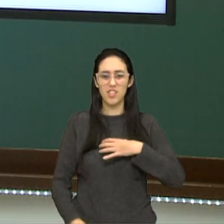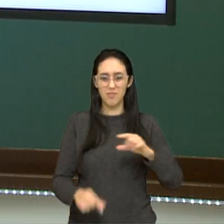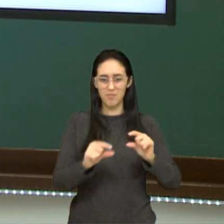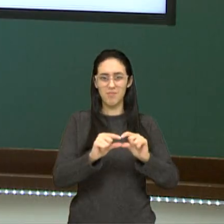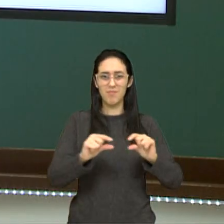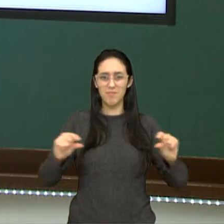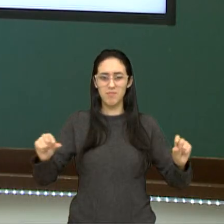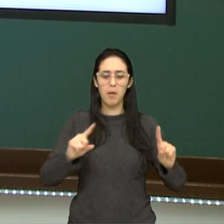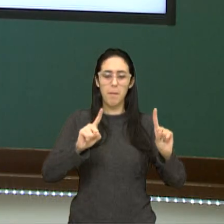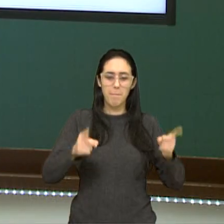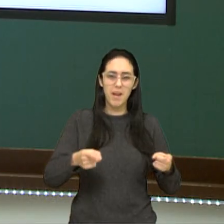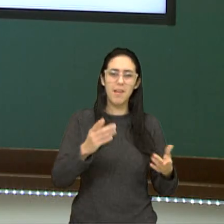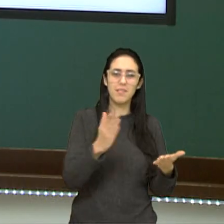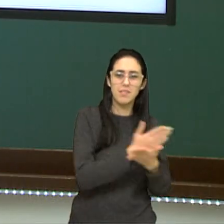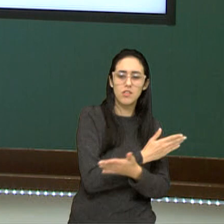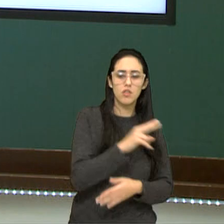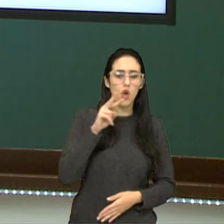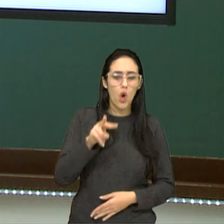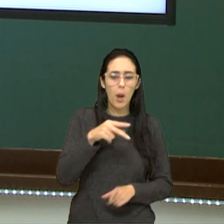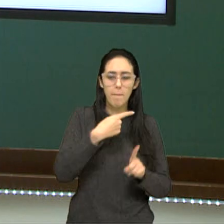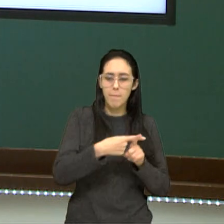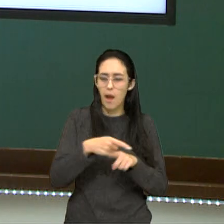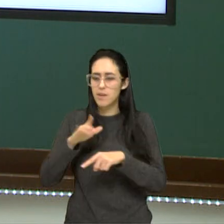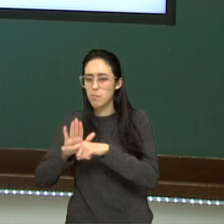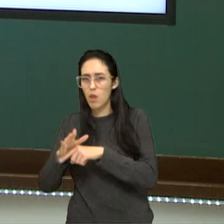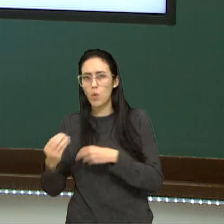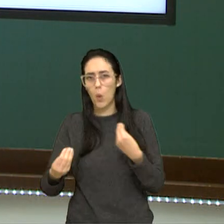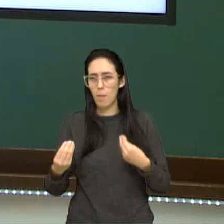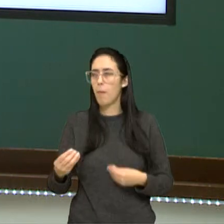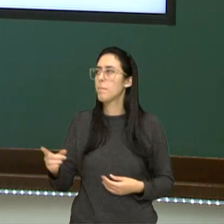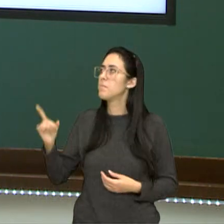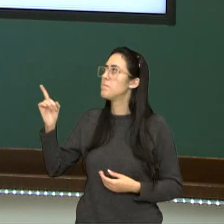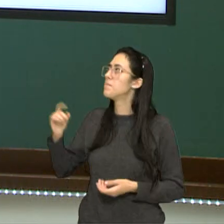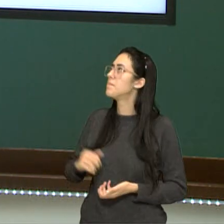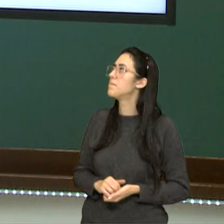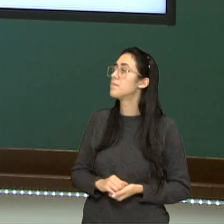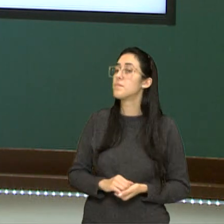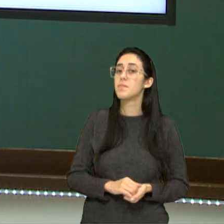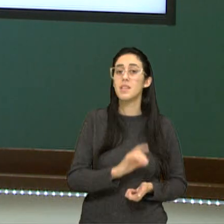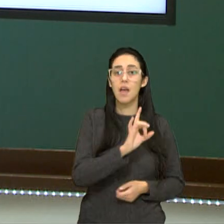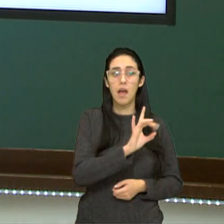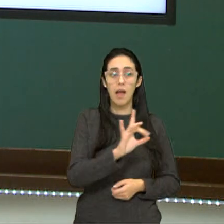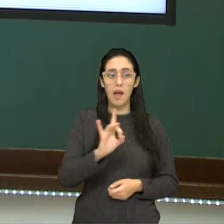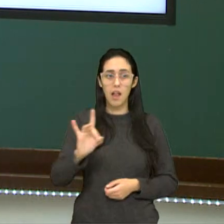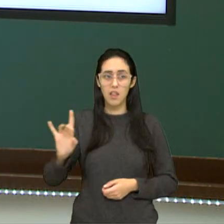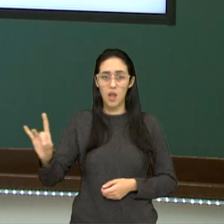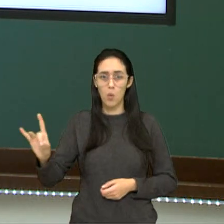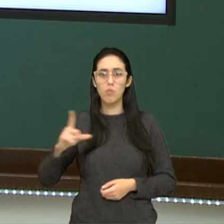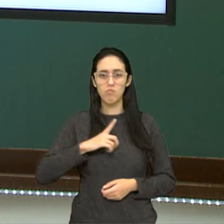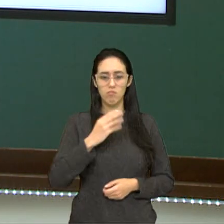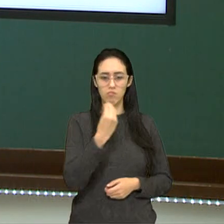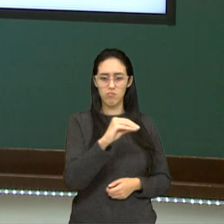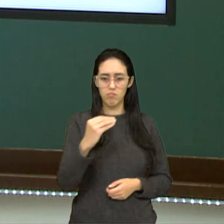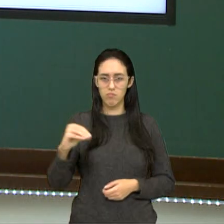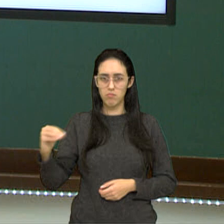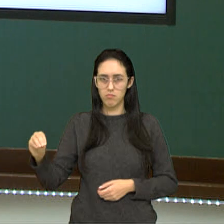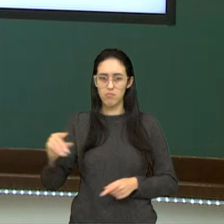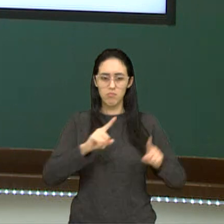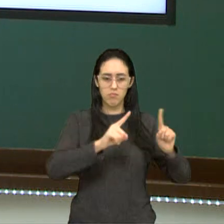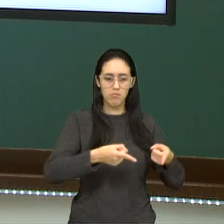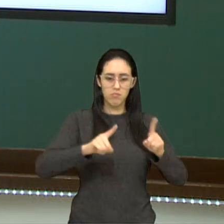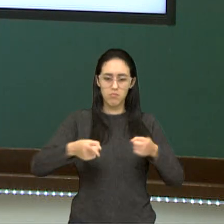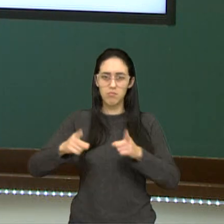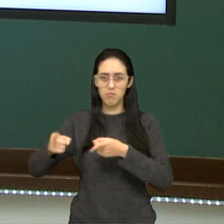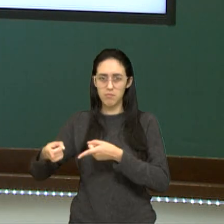eliminando parênteses, olhando os sinais, né? Então, cada um dos 4 lados aqui, ó, com as suas medidas entre